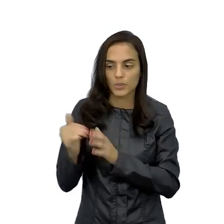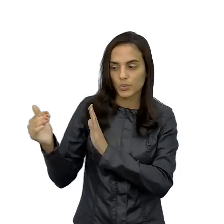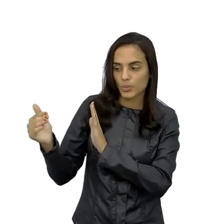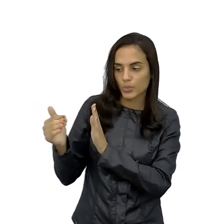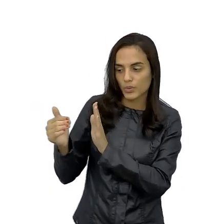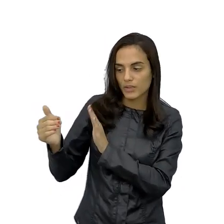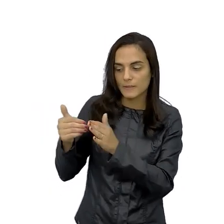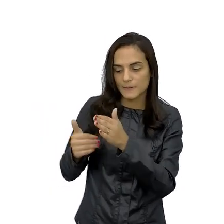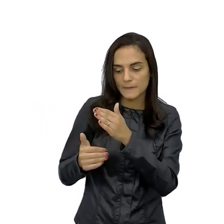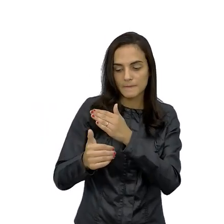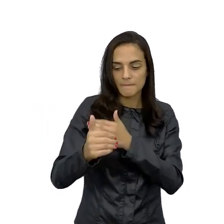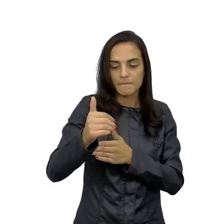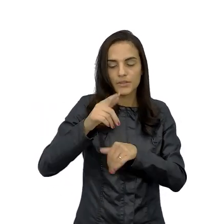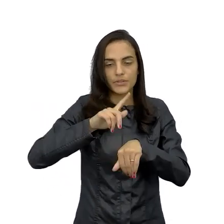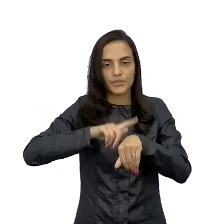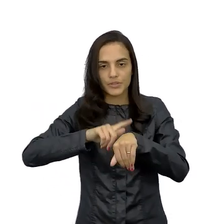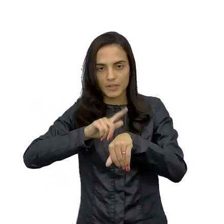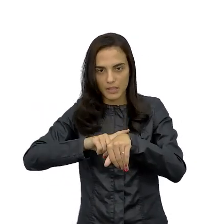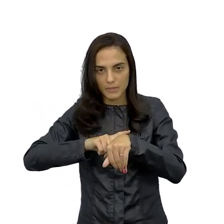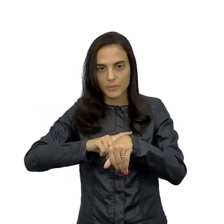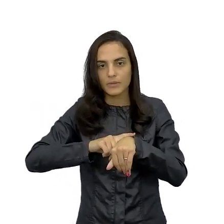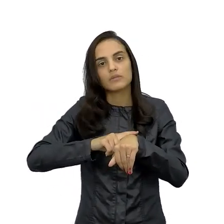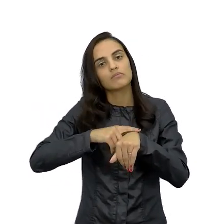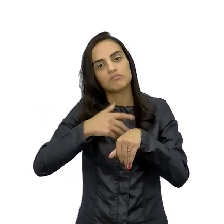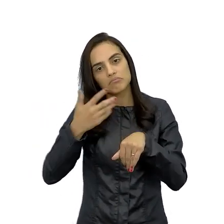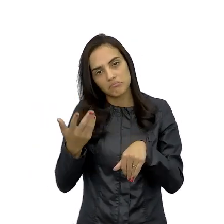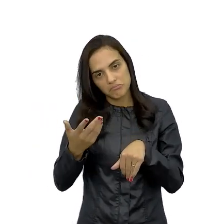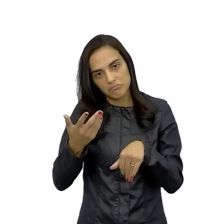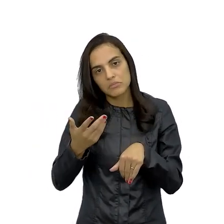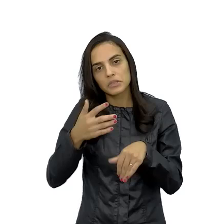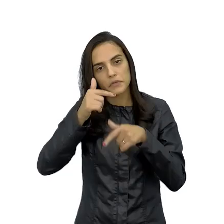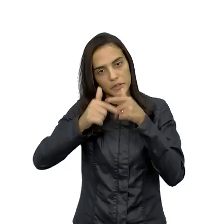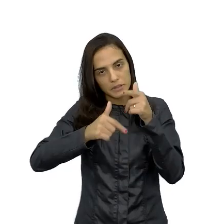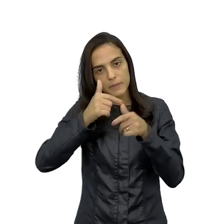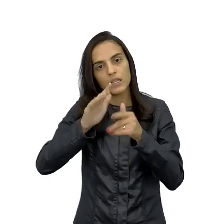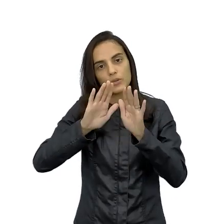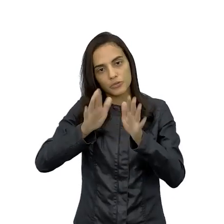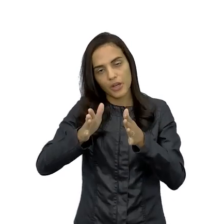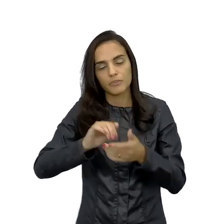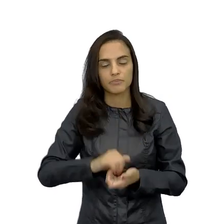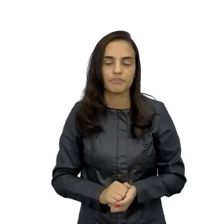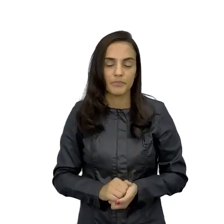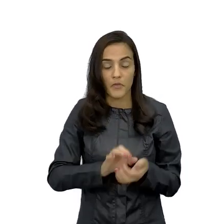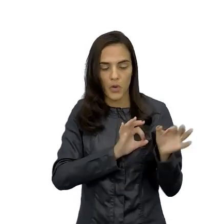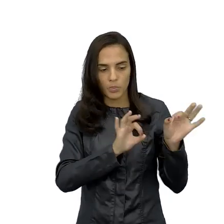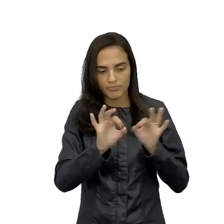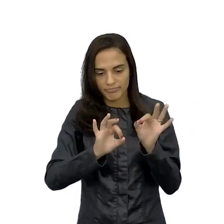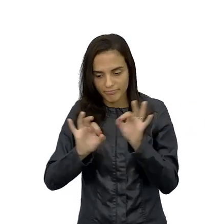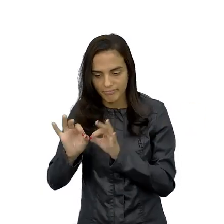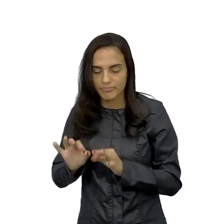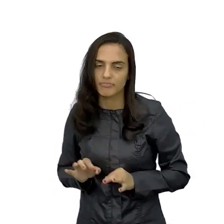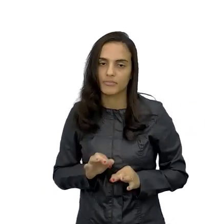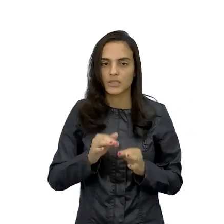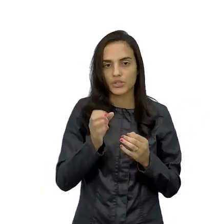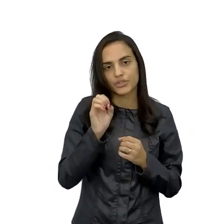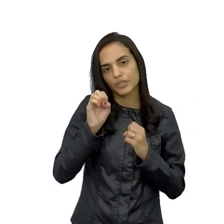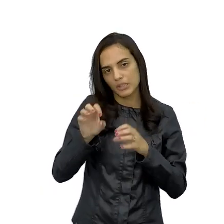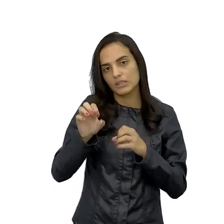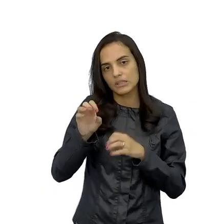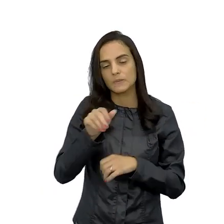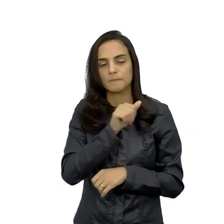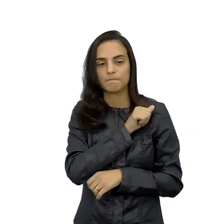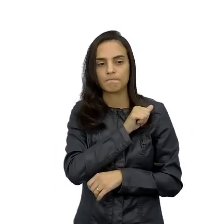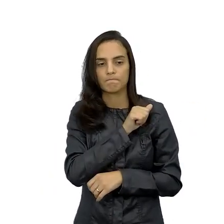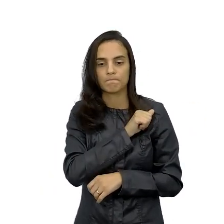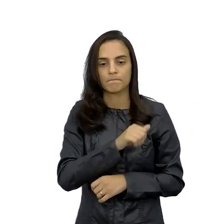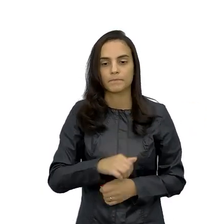aquele percurso, né, de tempo, a partir daquilo que foi trabalhado, daquilo que foi organizado em termos de ensino para os seus